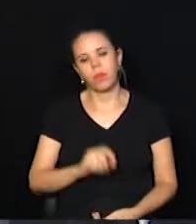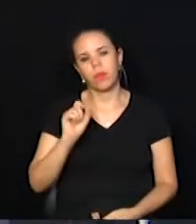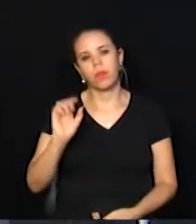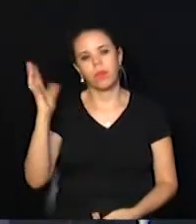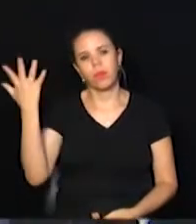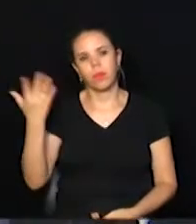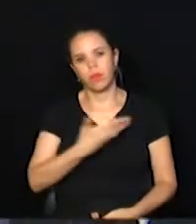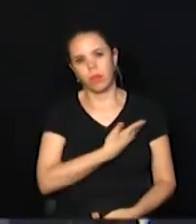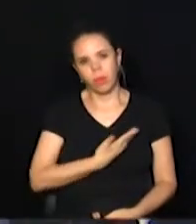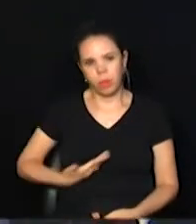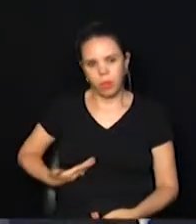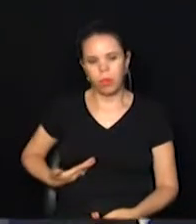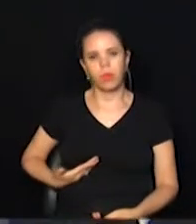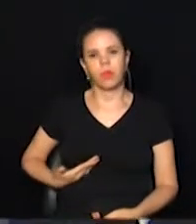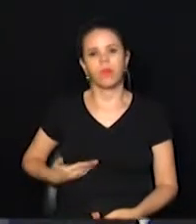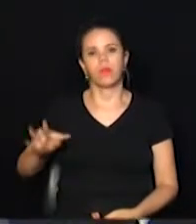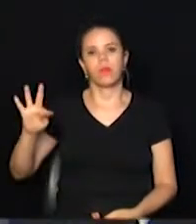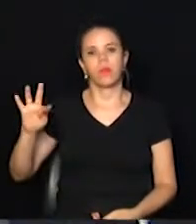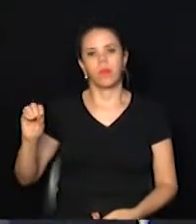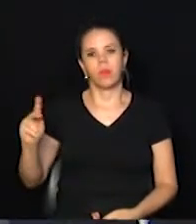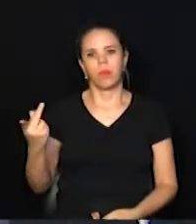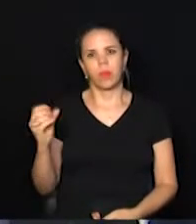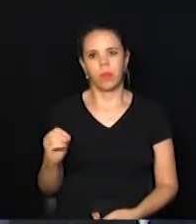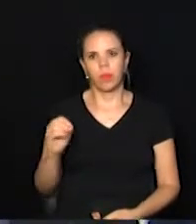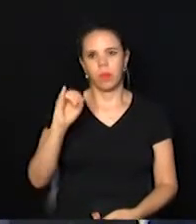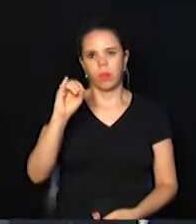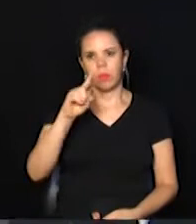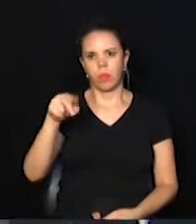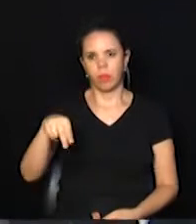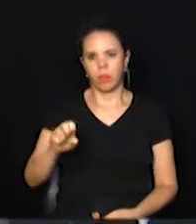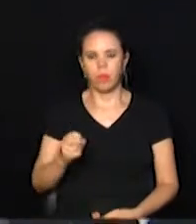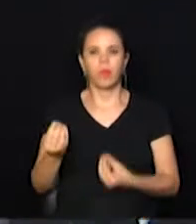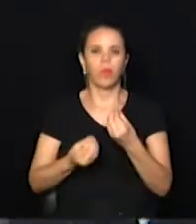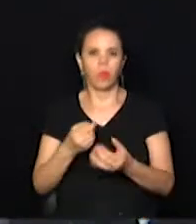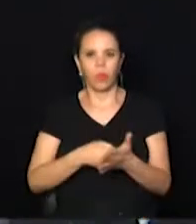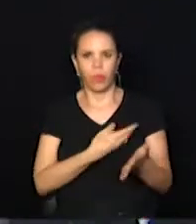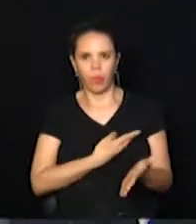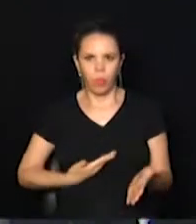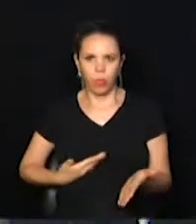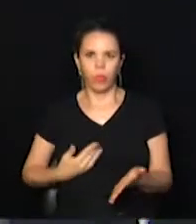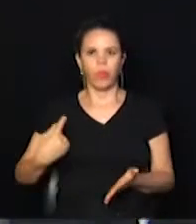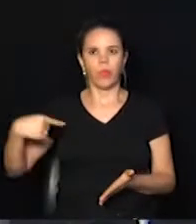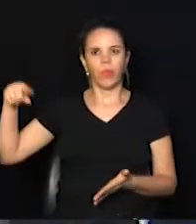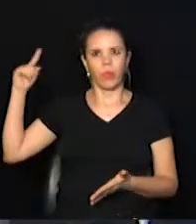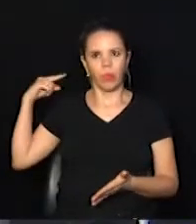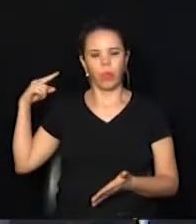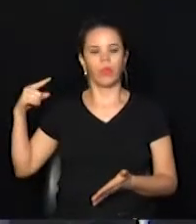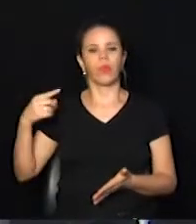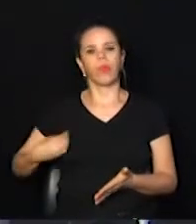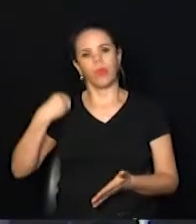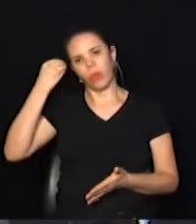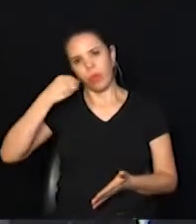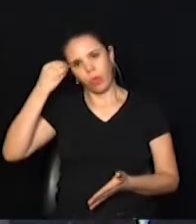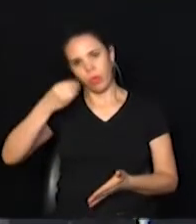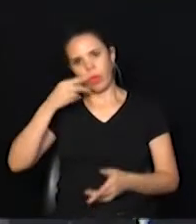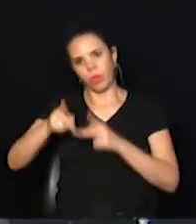foi o governo Toninho Isalene, de como que foram as políticas públicas, como que era essa vivência do Toninho